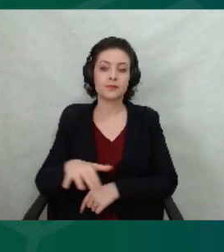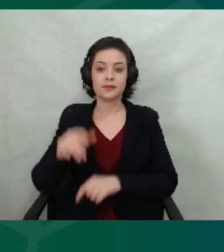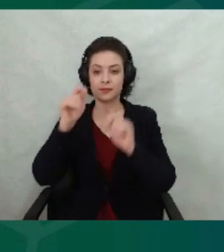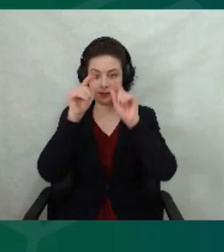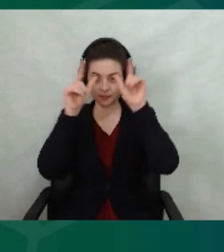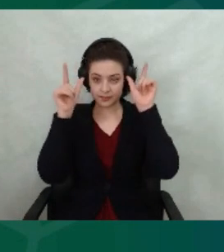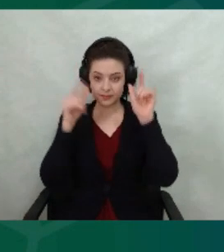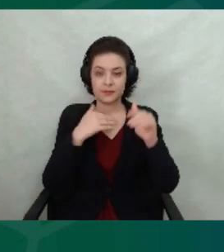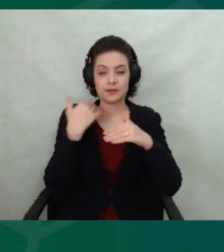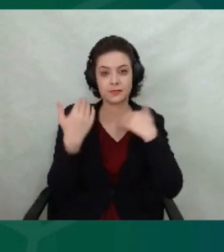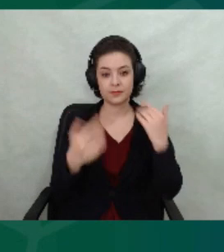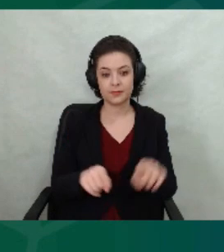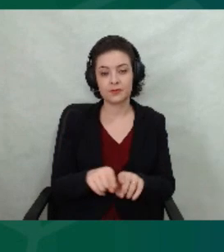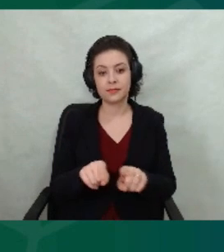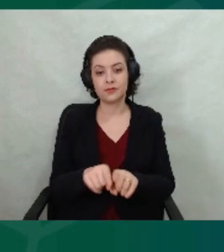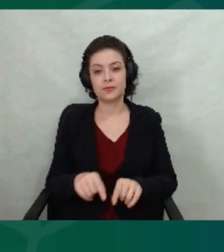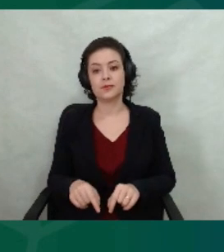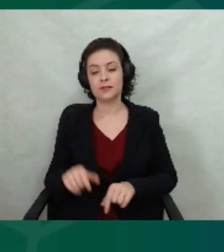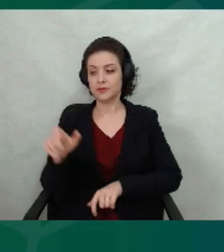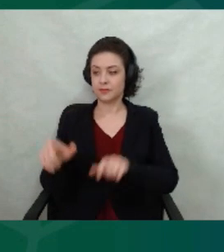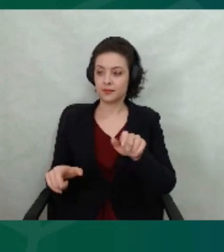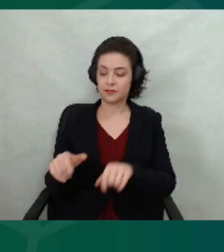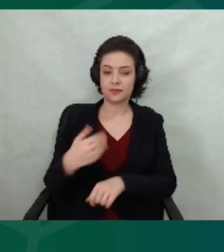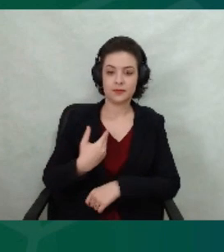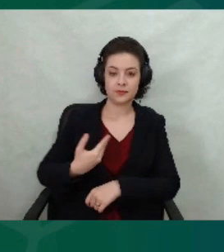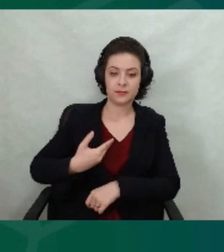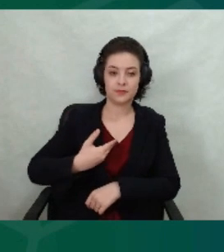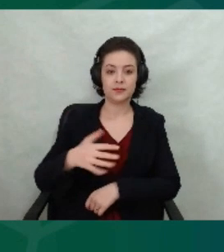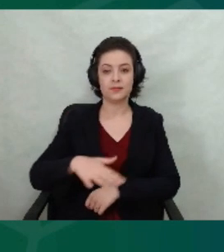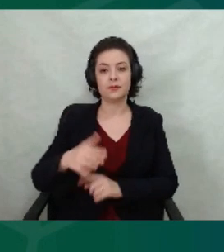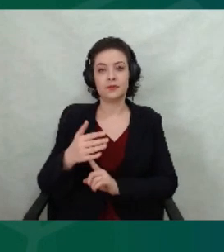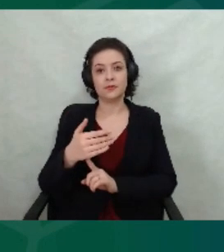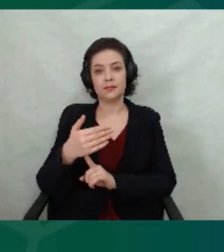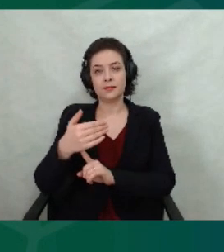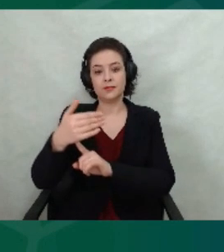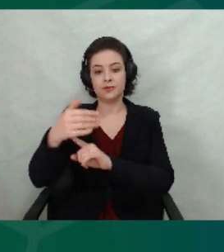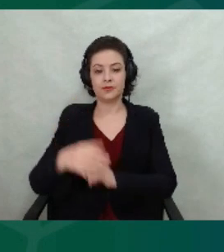e os colegas da tecnologia, todos esses